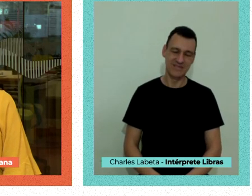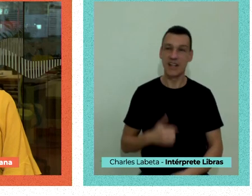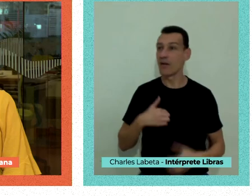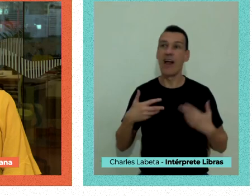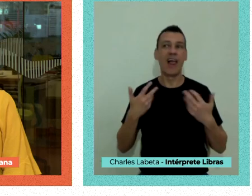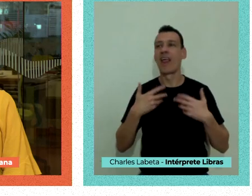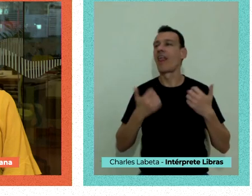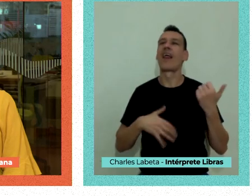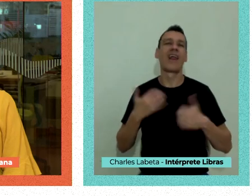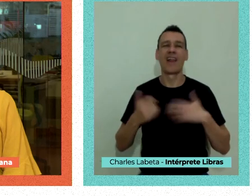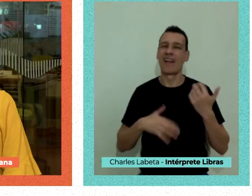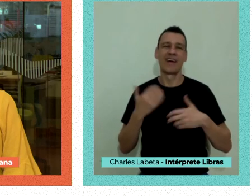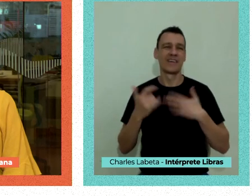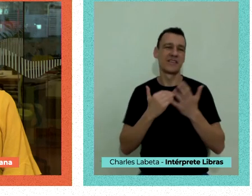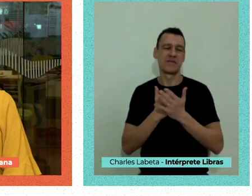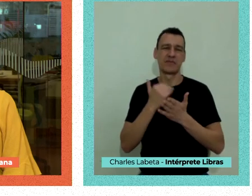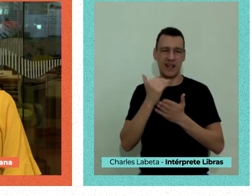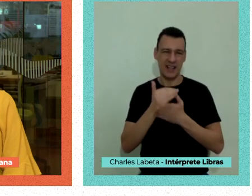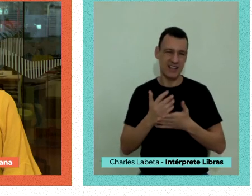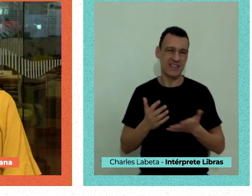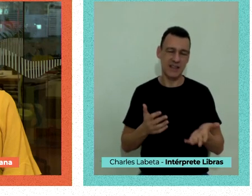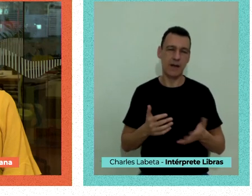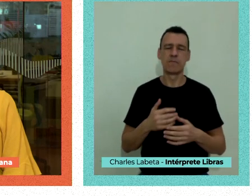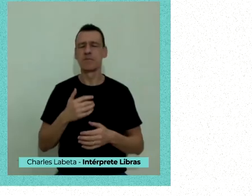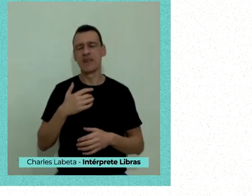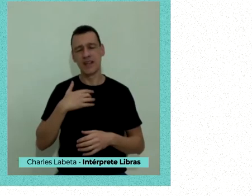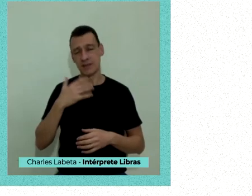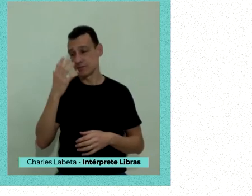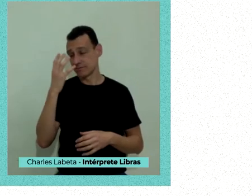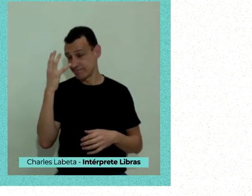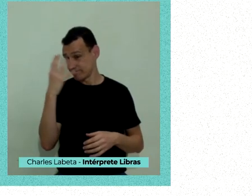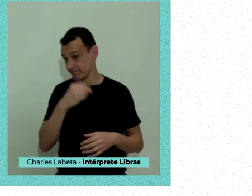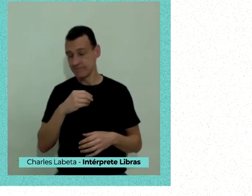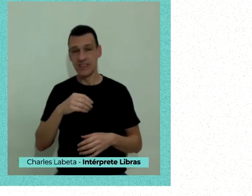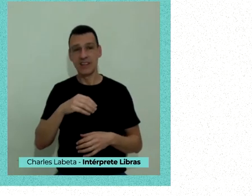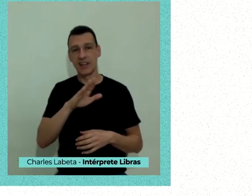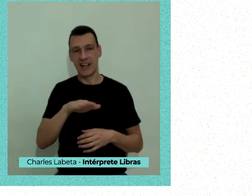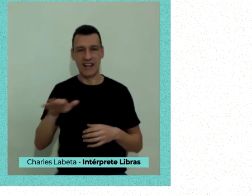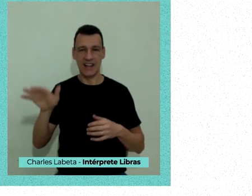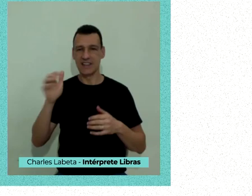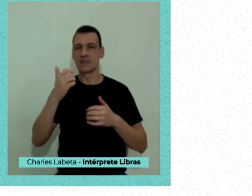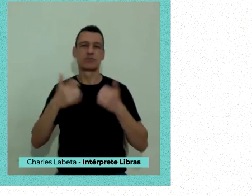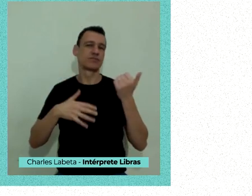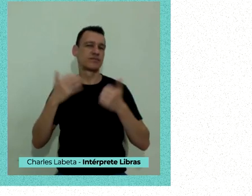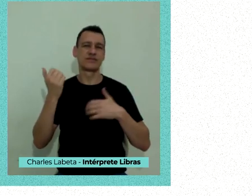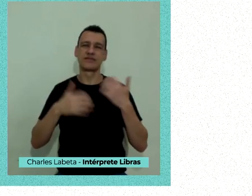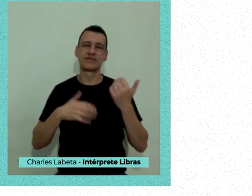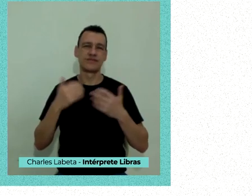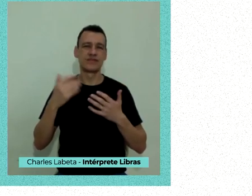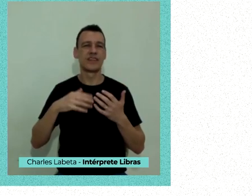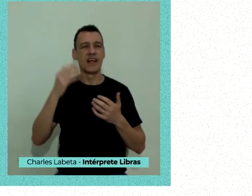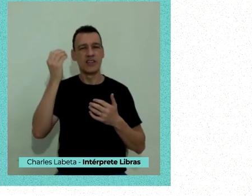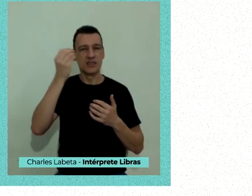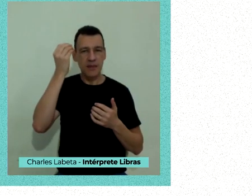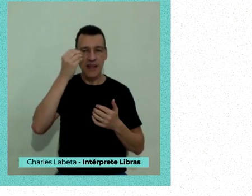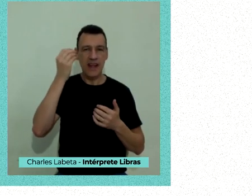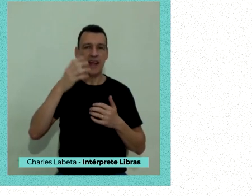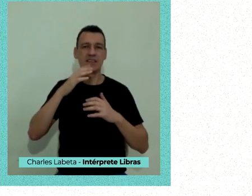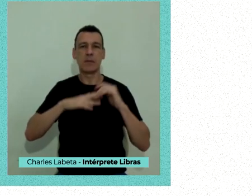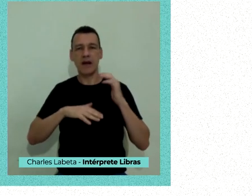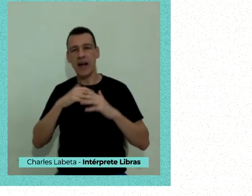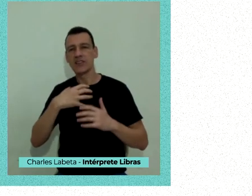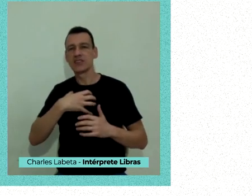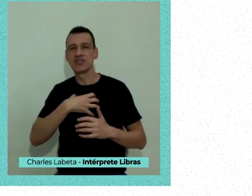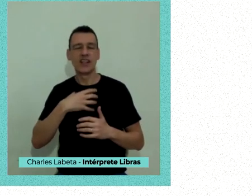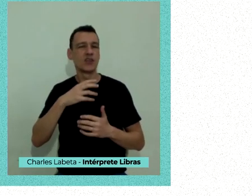mas é muito lindo realmente ver as crianças falando das suas experiências, das suas práticas,